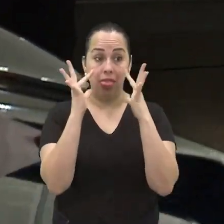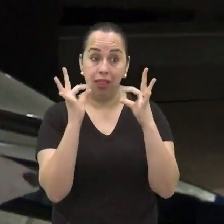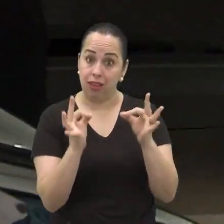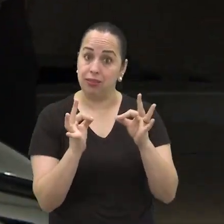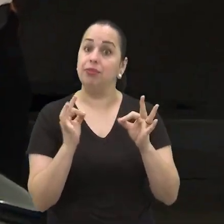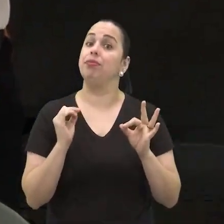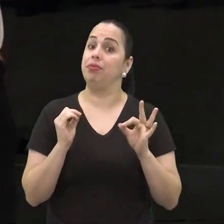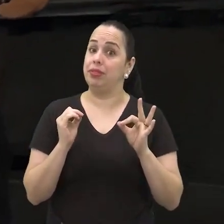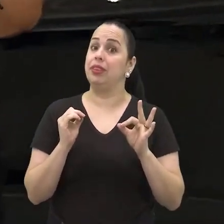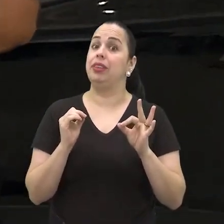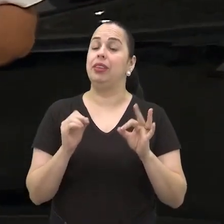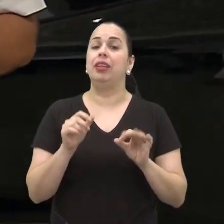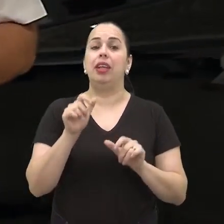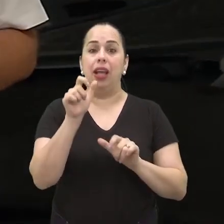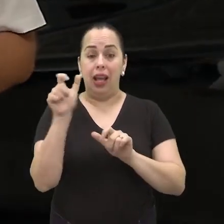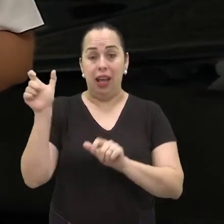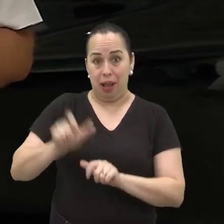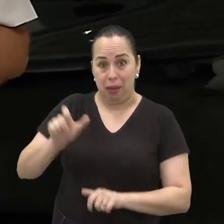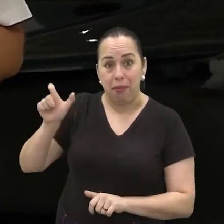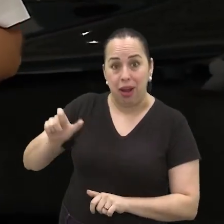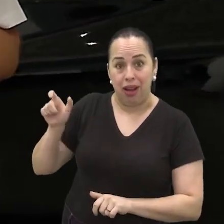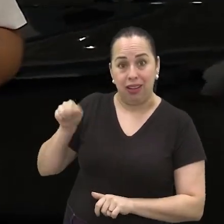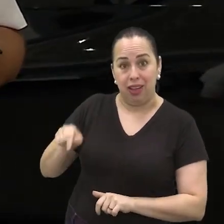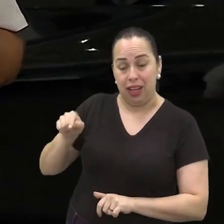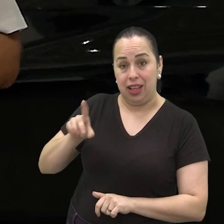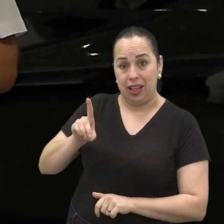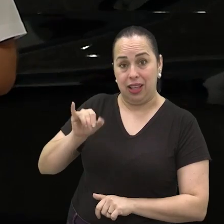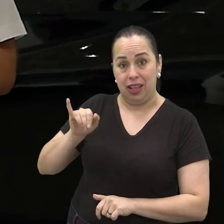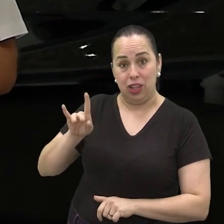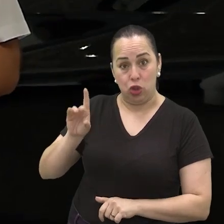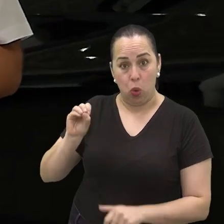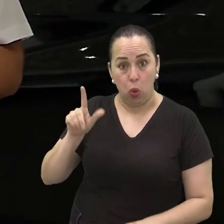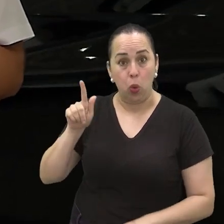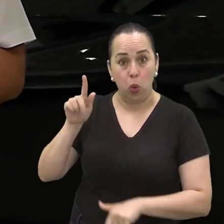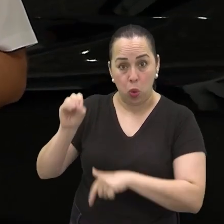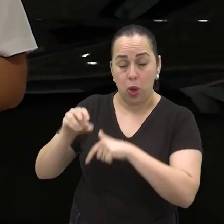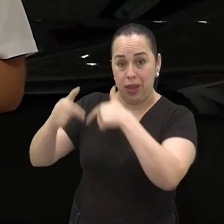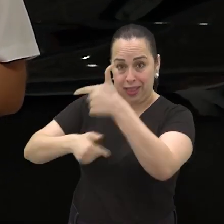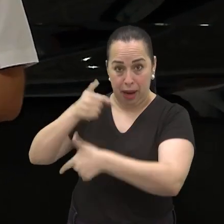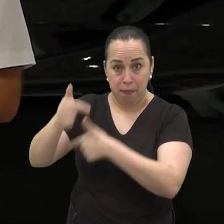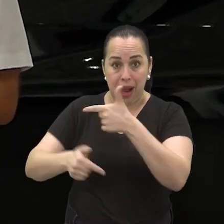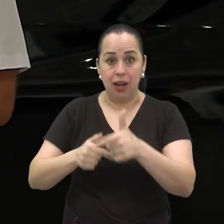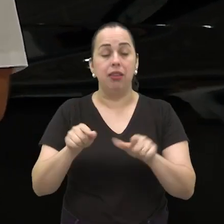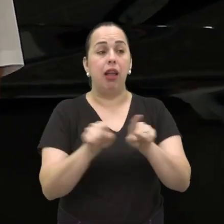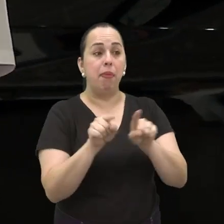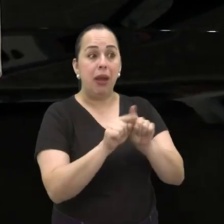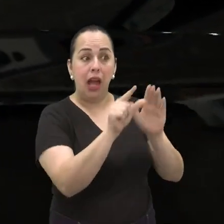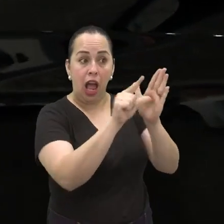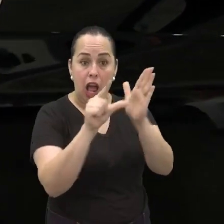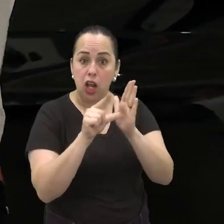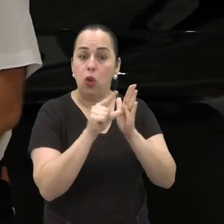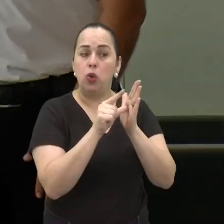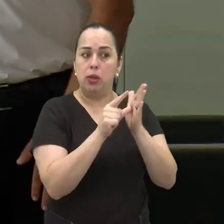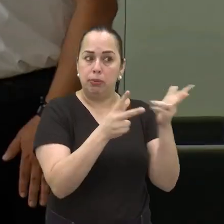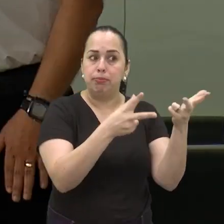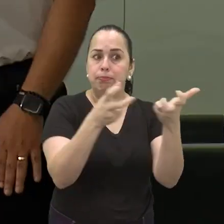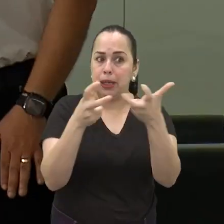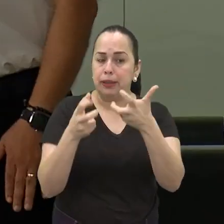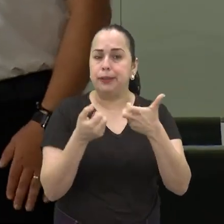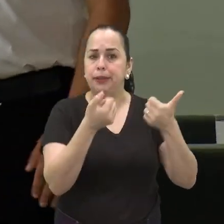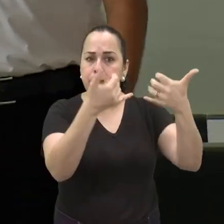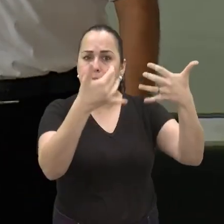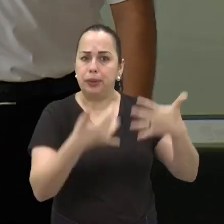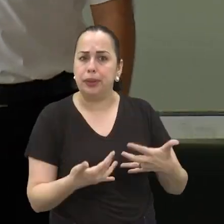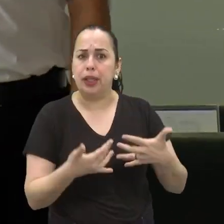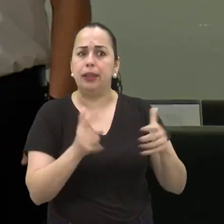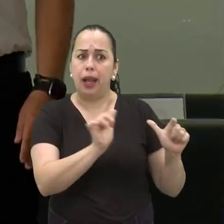acende um alerta para as empresas. A mesma concessionária que o Diogo trabalha há 19 anos é um dos casos. A diretora